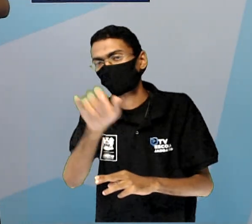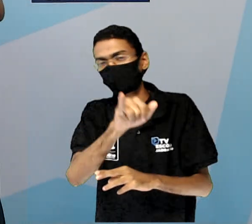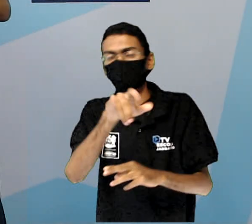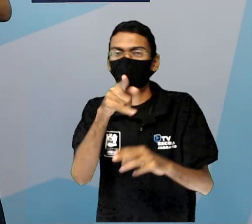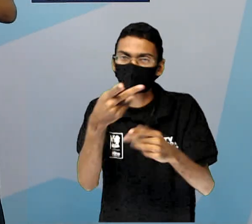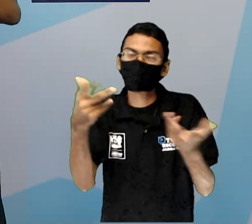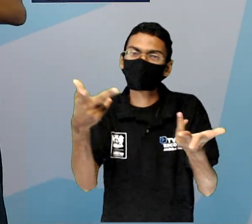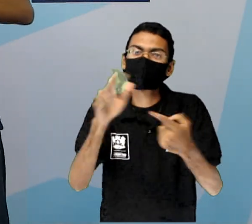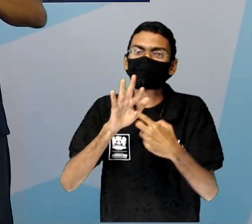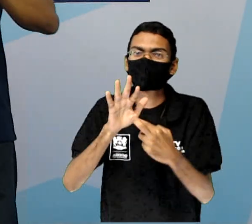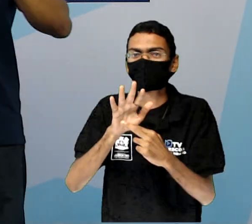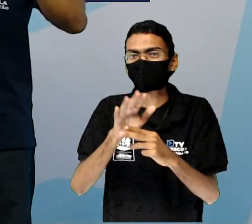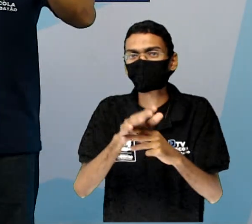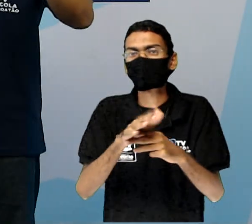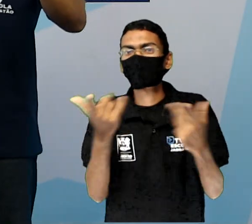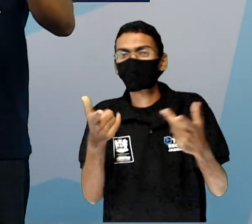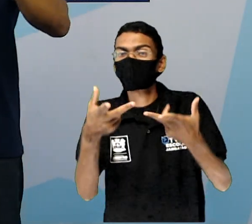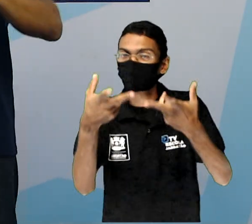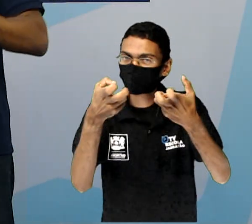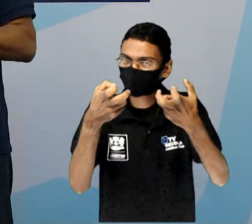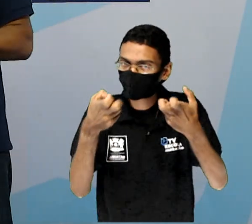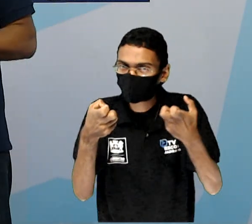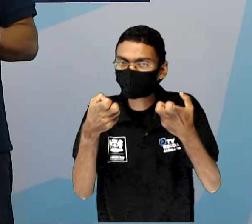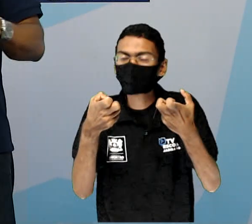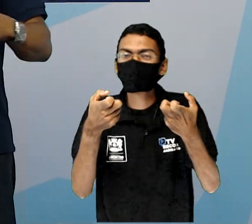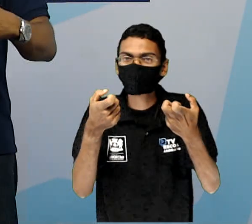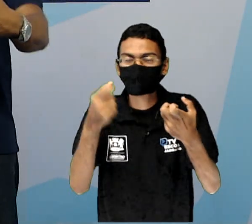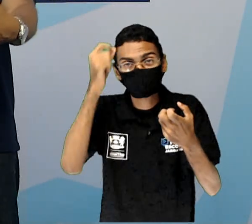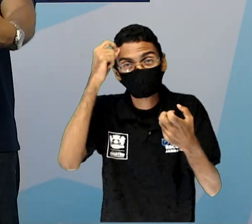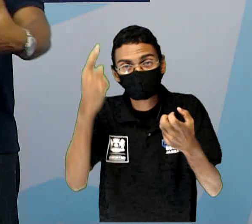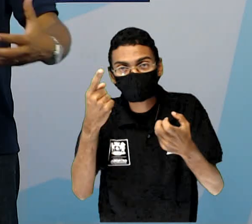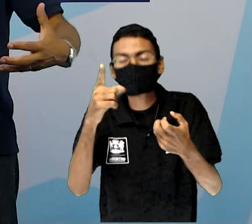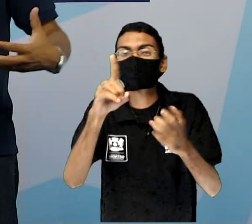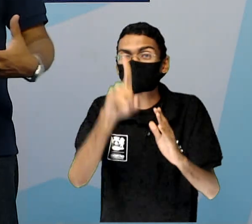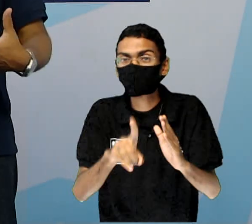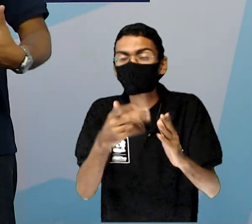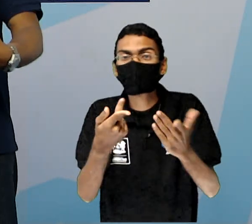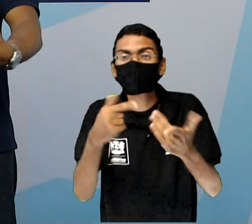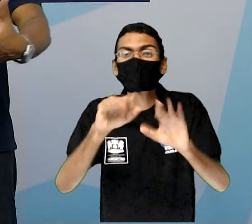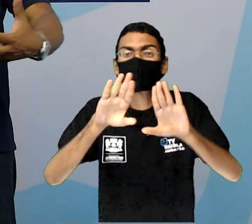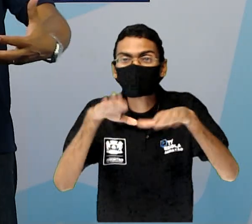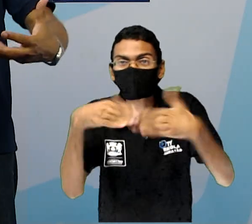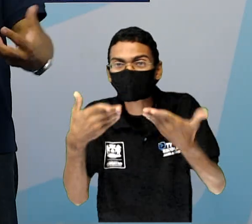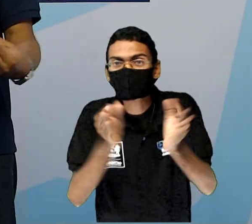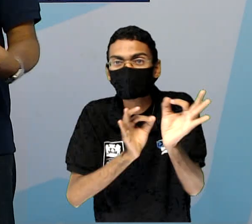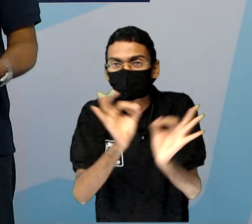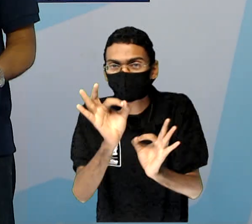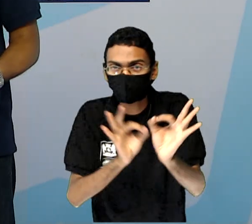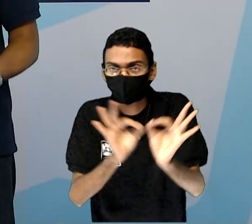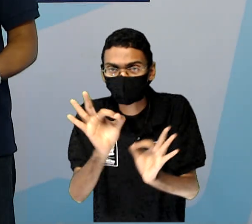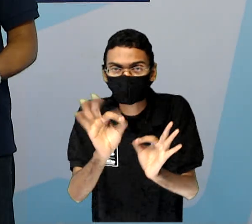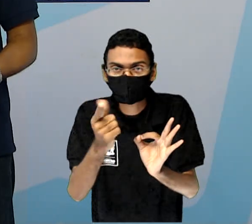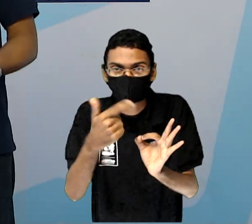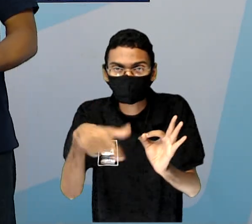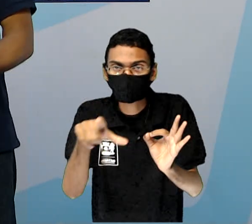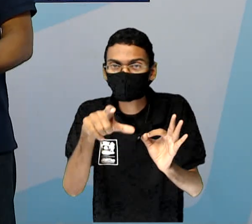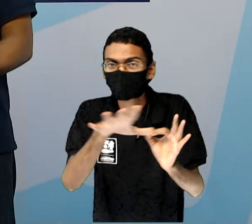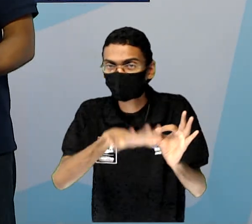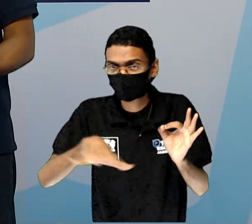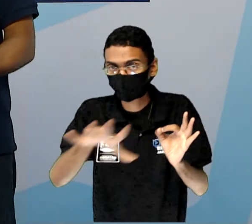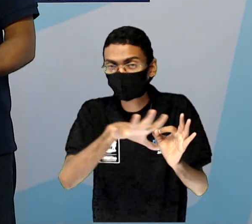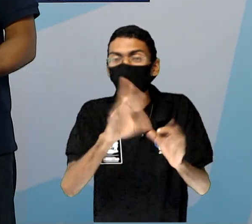uma vez destacando, se você pensar direitinho, quem é que vai manter o domínio ou a hegemonia sobre essa região? A